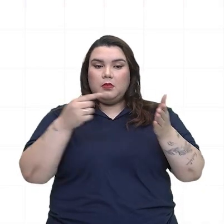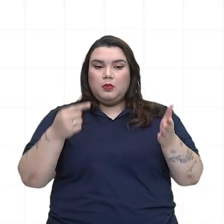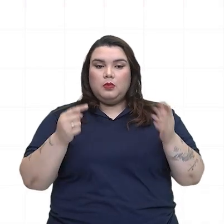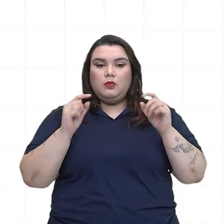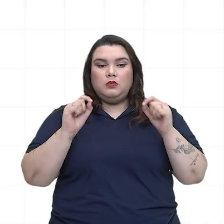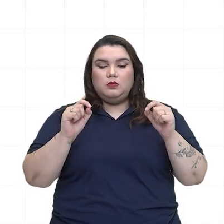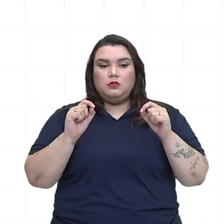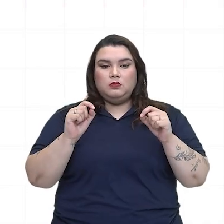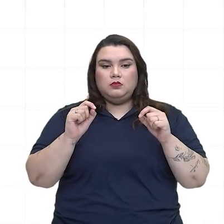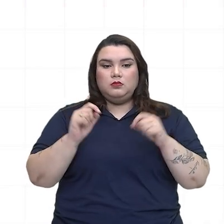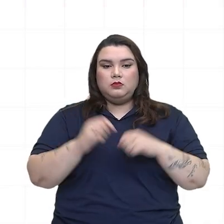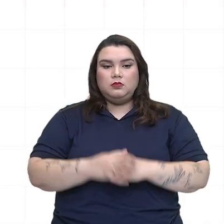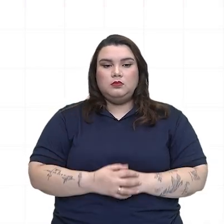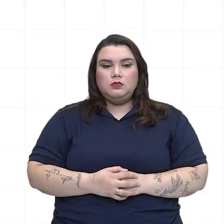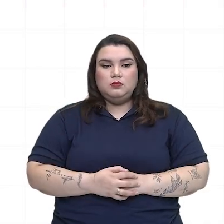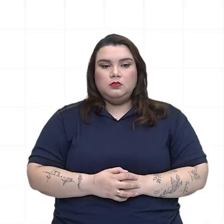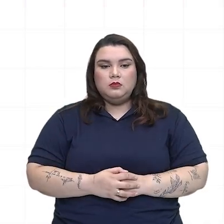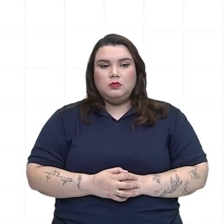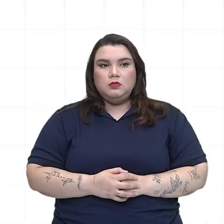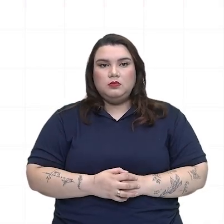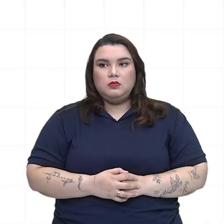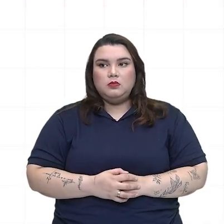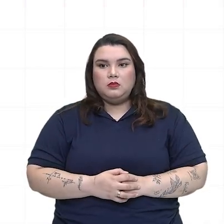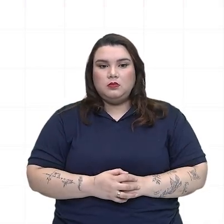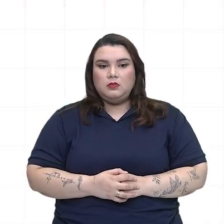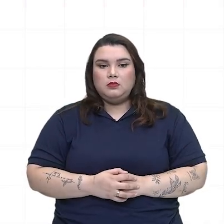fazer 2 aqui, ó.